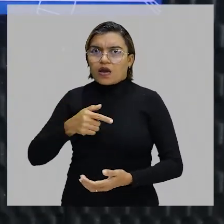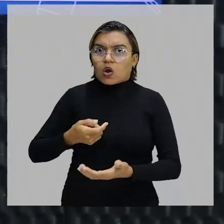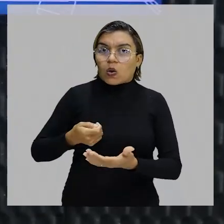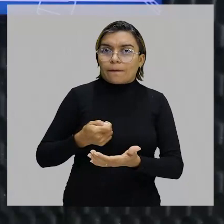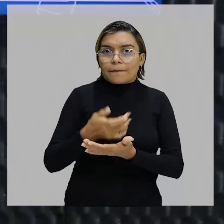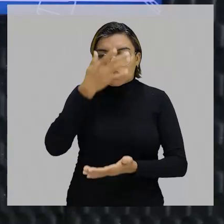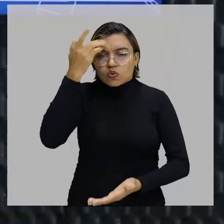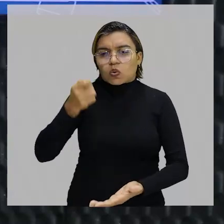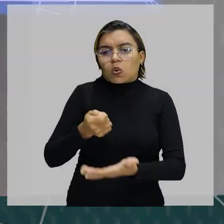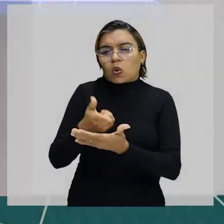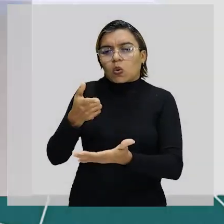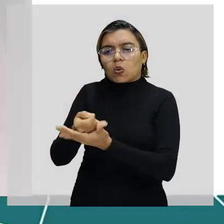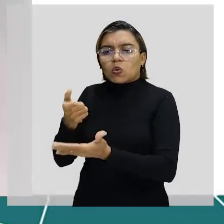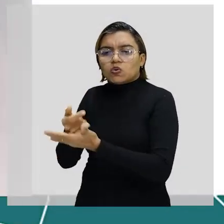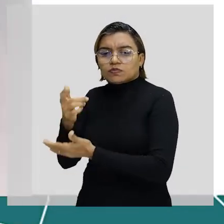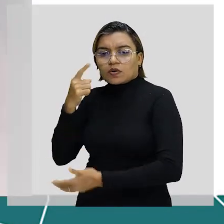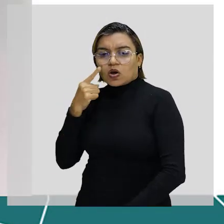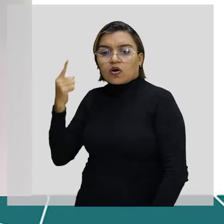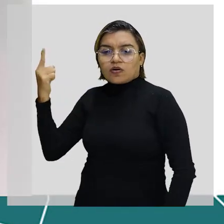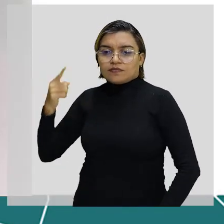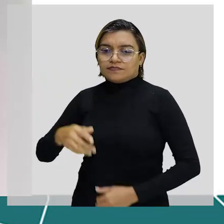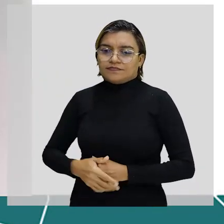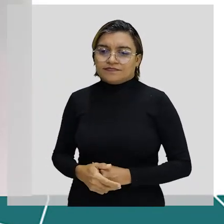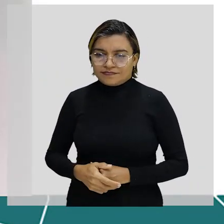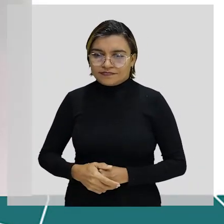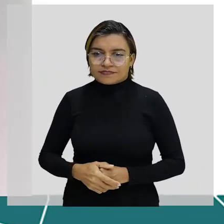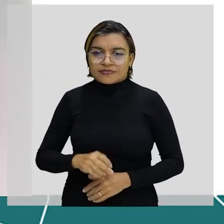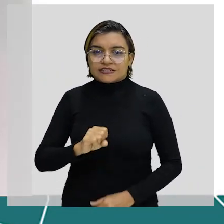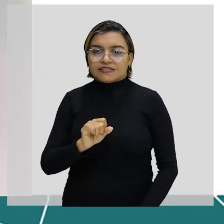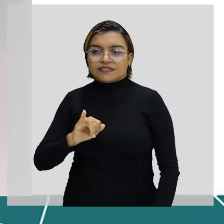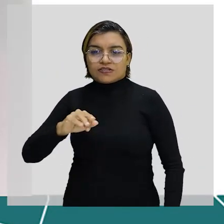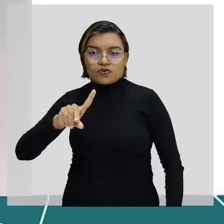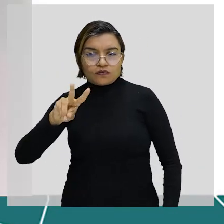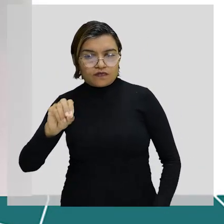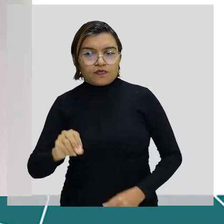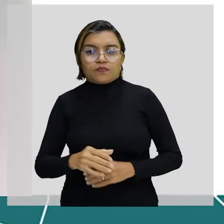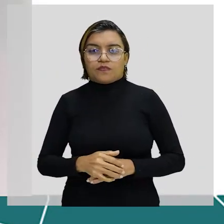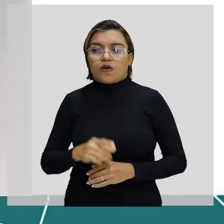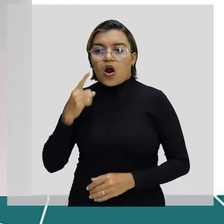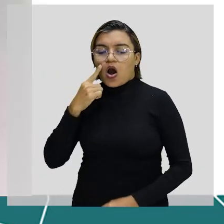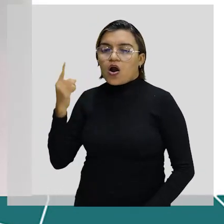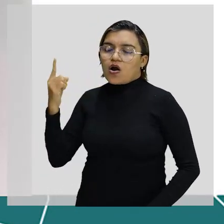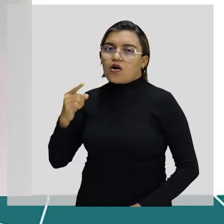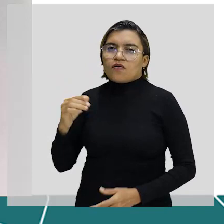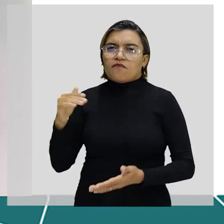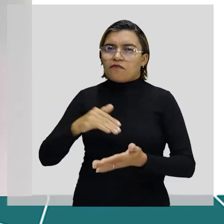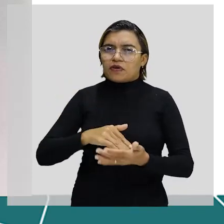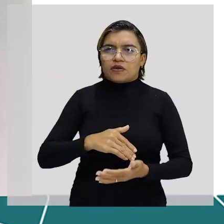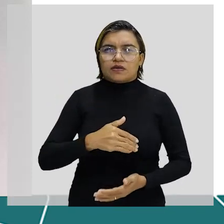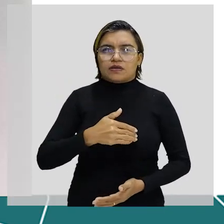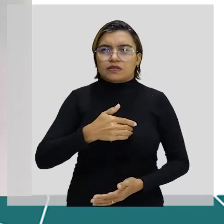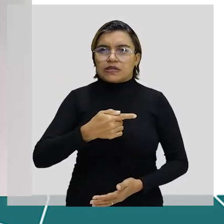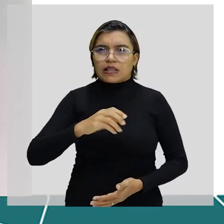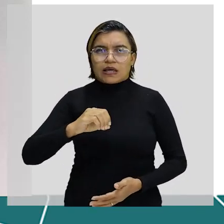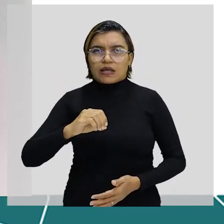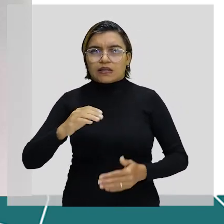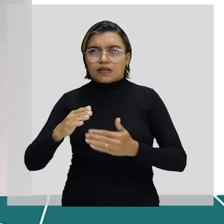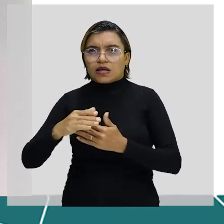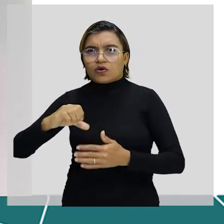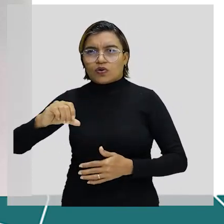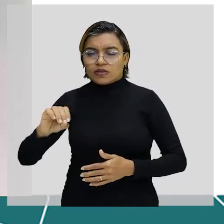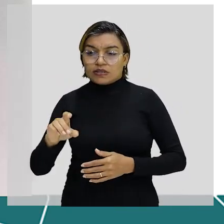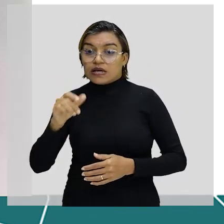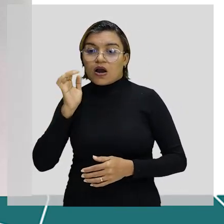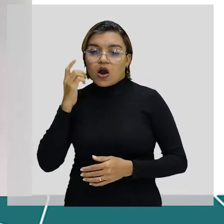tem gente trabalhando nisso, com certeza. O Cildo Meirelles, nos anos 70, final dos anos 70, anos 80, ele coloca 3 garrafas de Coca-Cola e